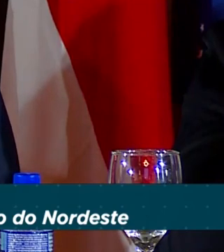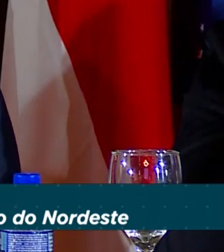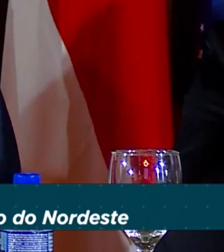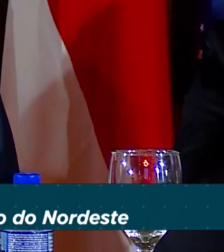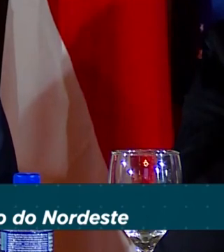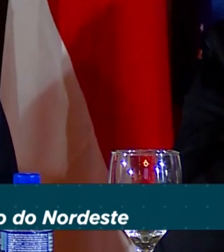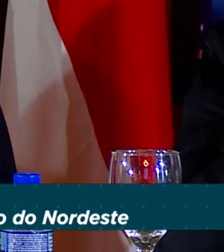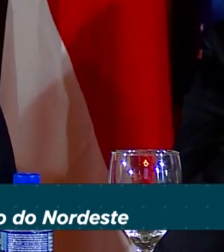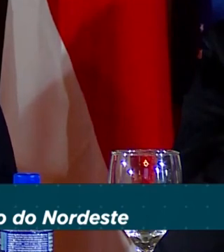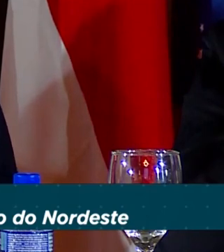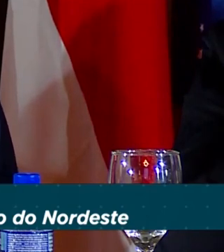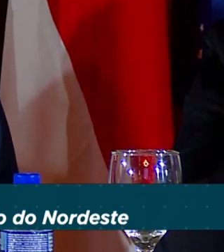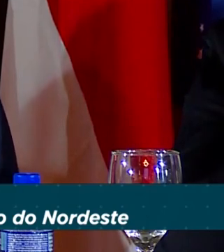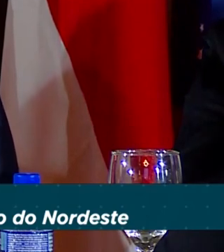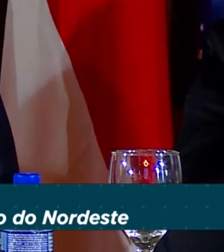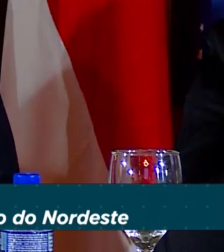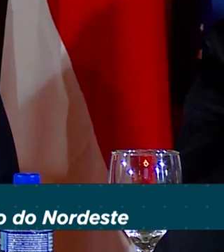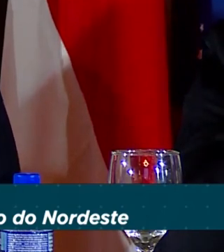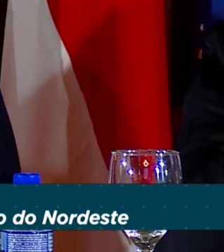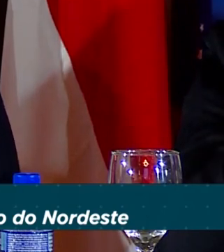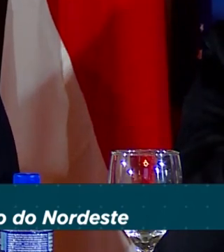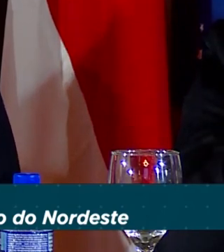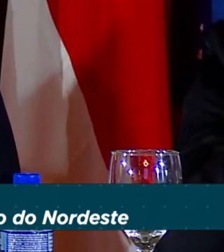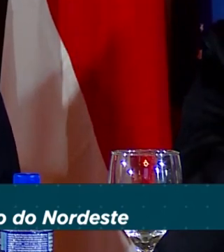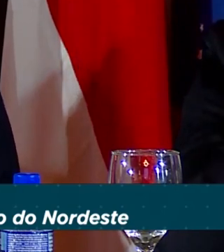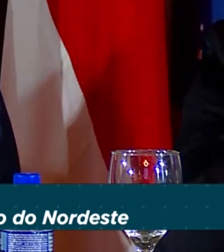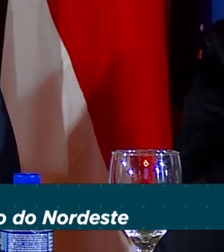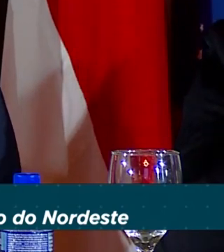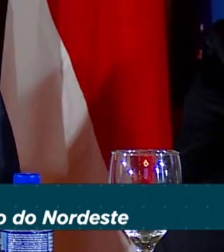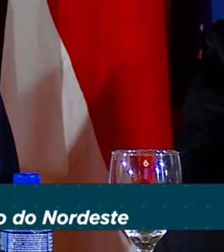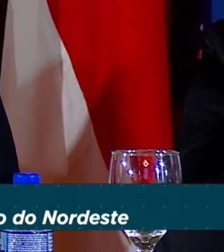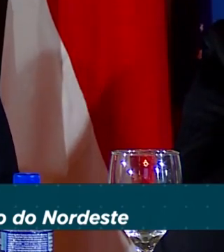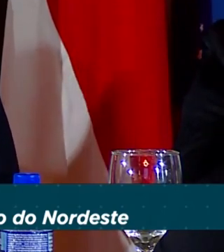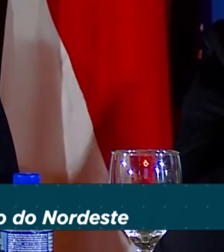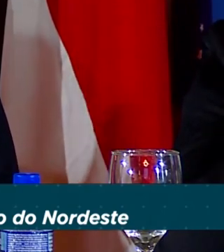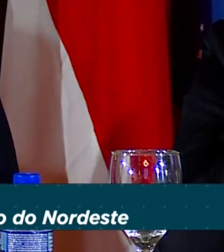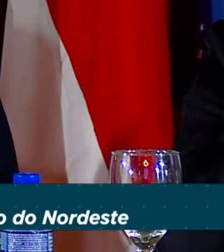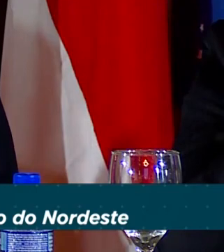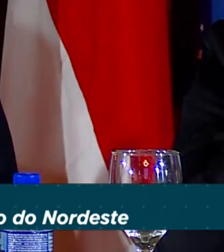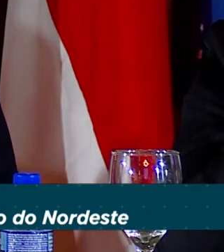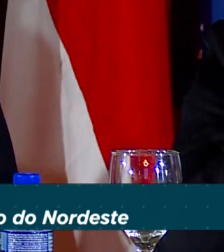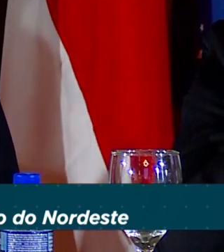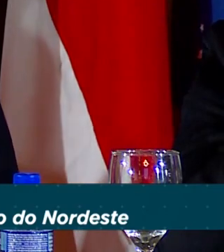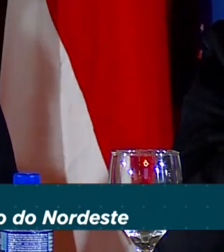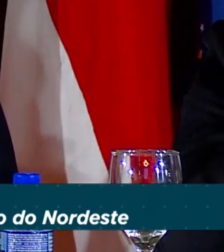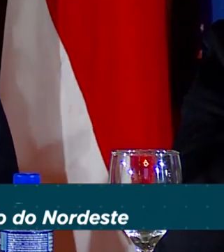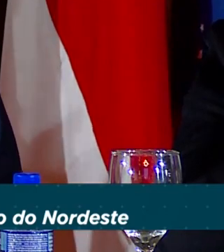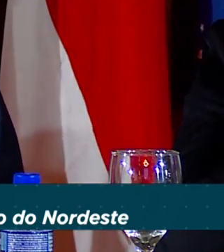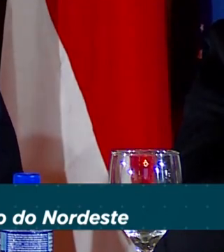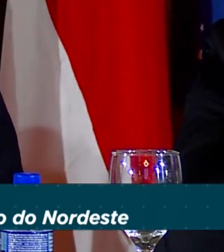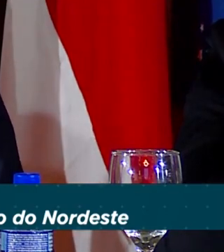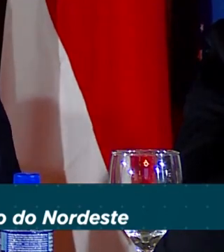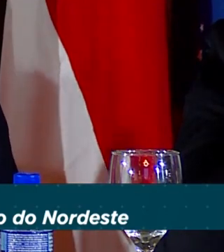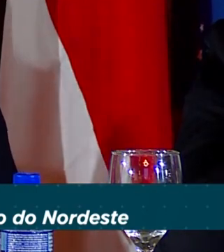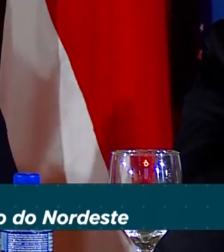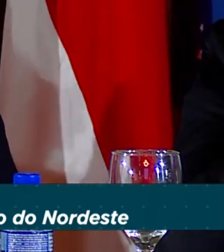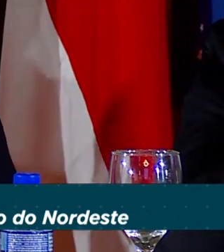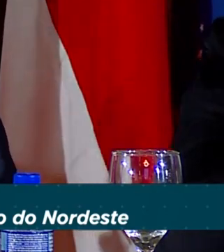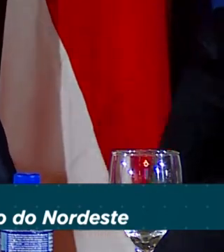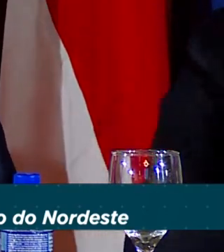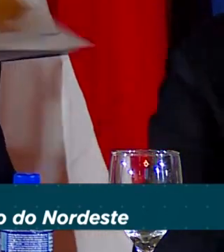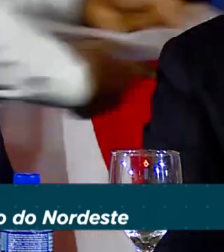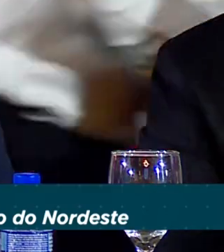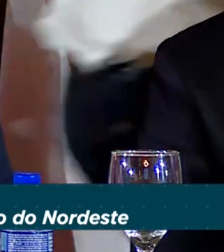abrir este caminho que fará o Nordeste avançar no rumo que encontrou e alcançar as conquistas que o nosso povo merece. Muito